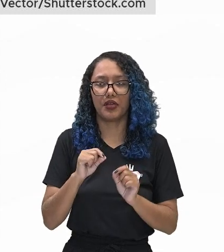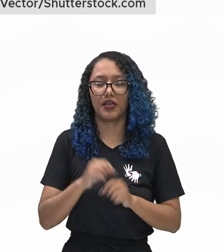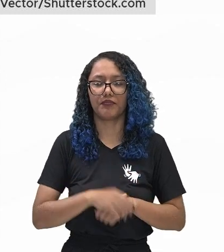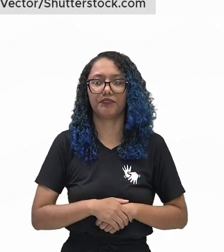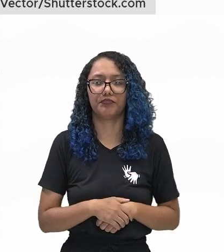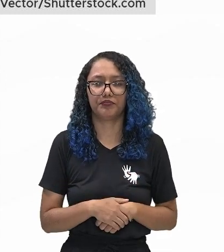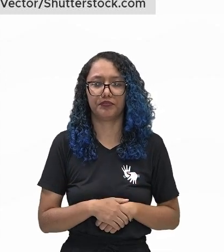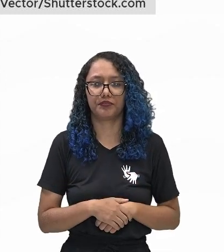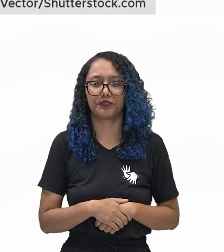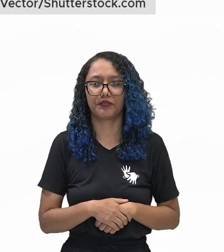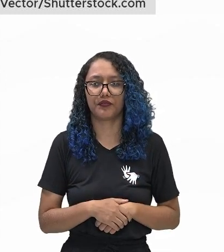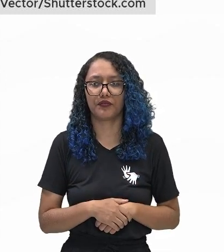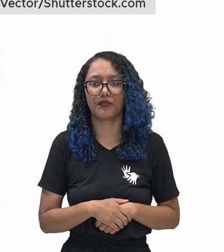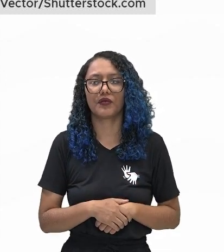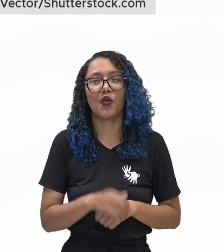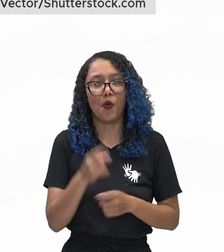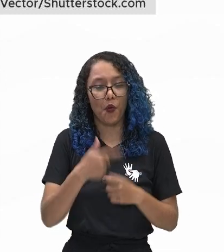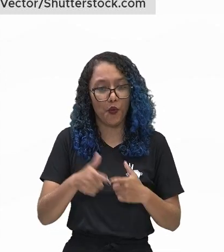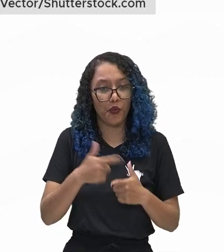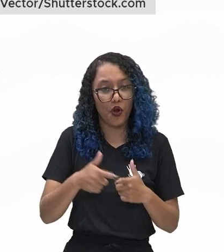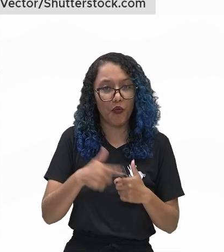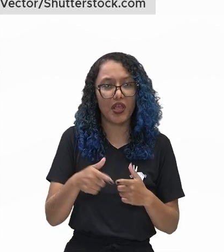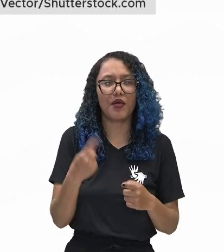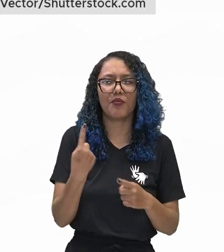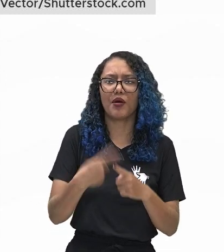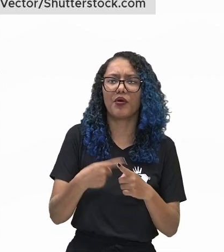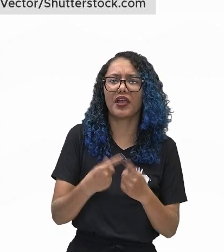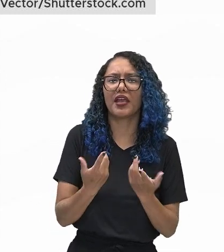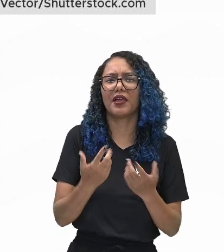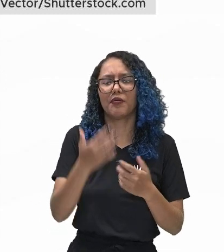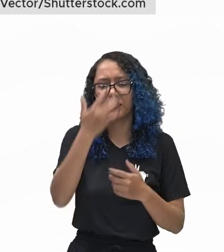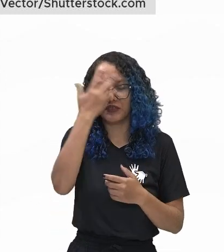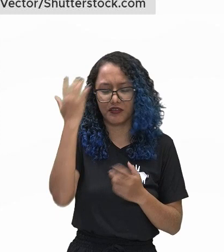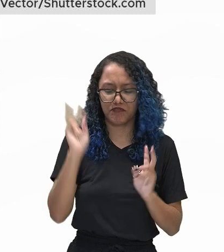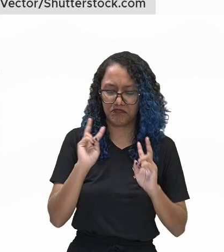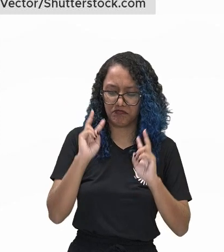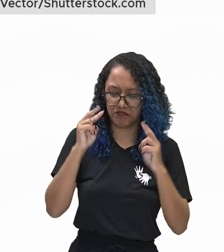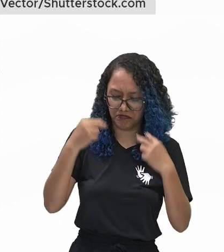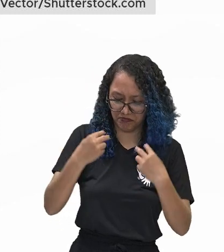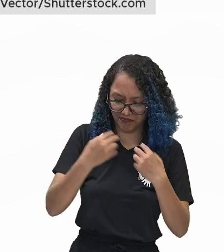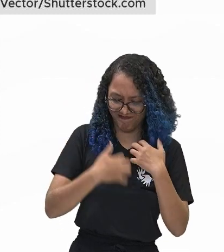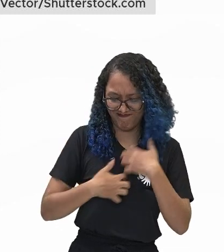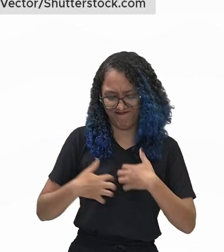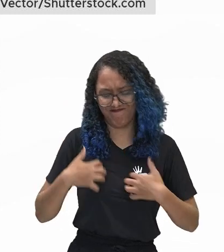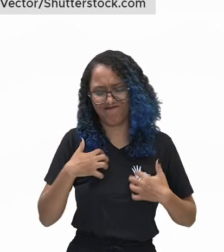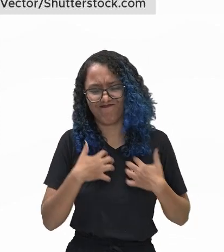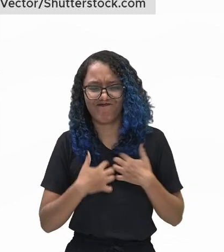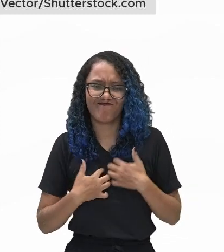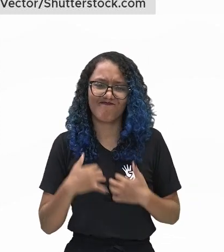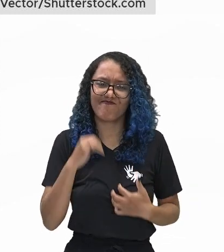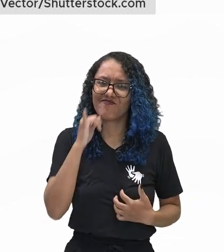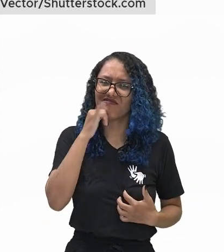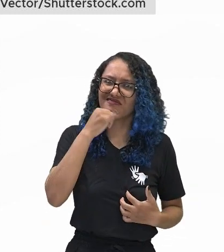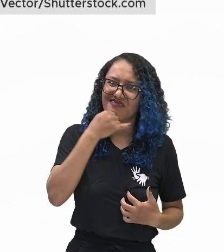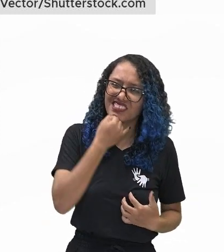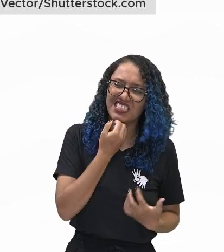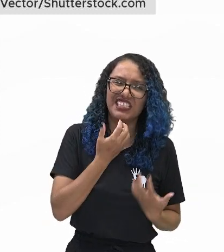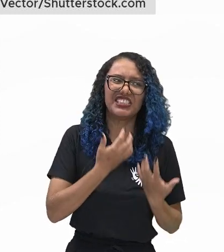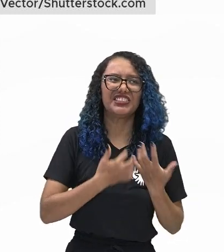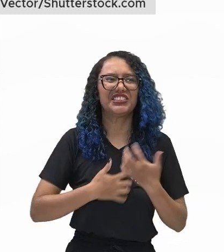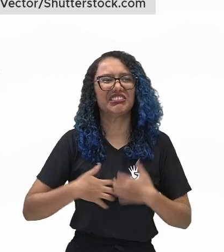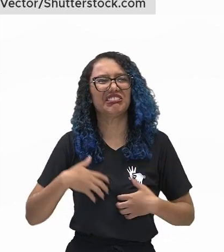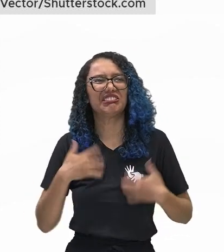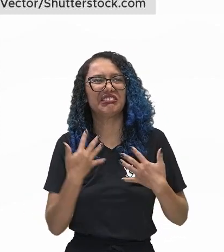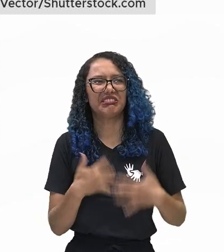derrotada, porque ele vai ver o seu eu destruído, arruinado, dissolvido nas banalidades do cotidiano. E aí eu